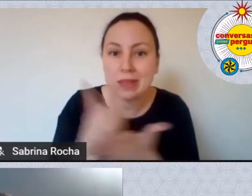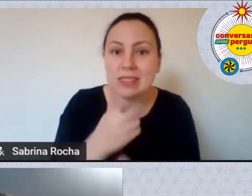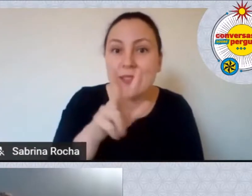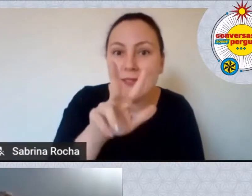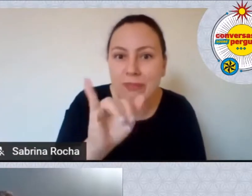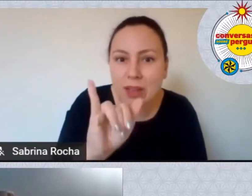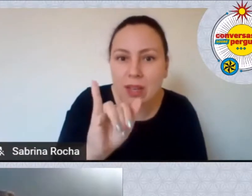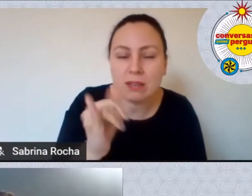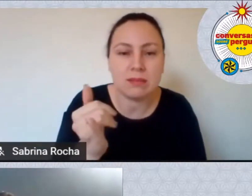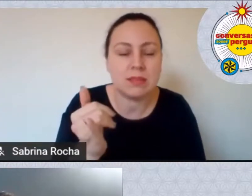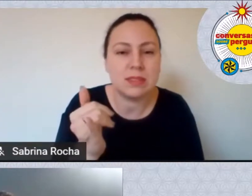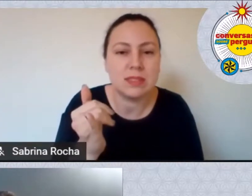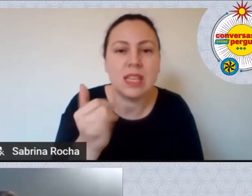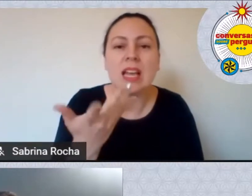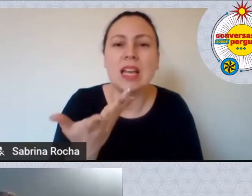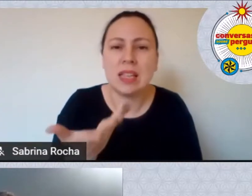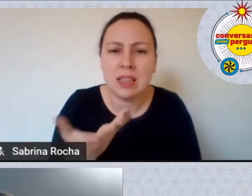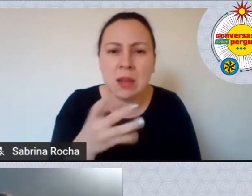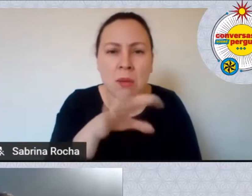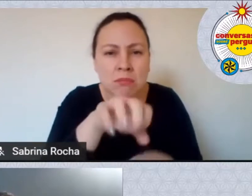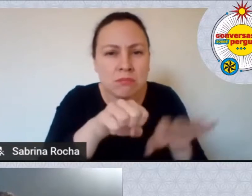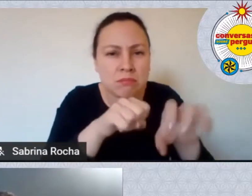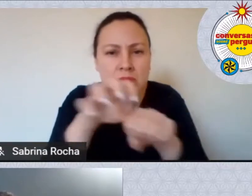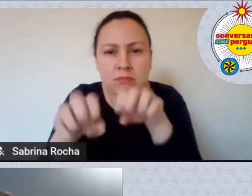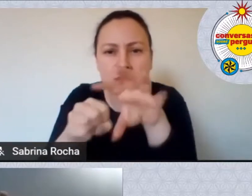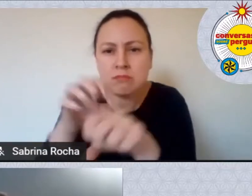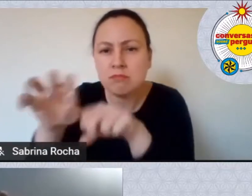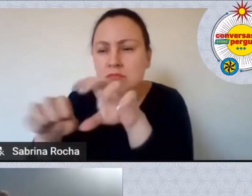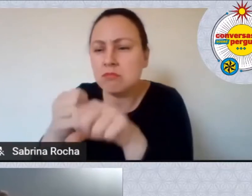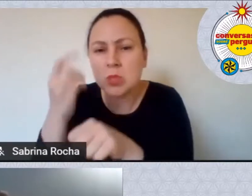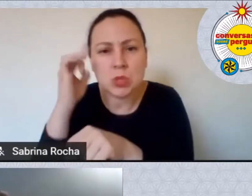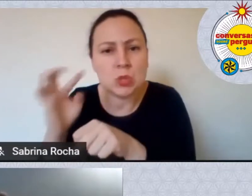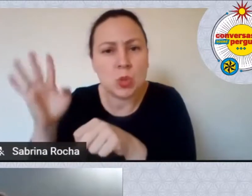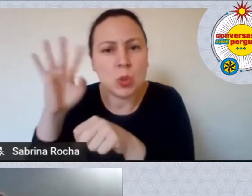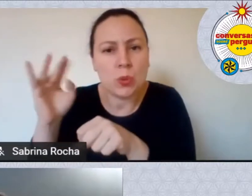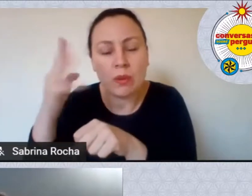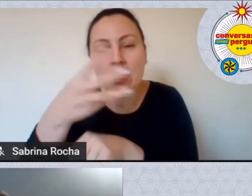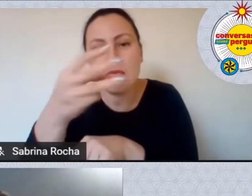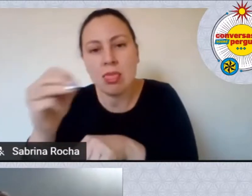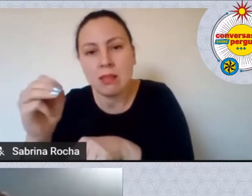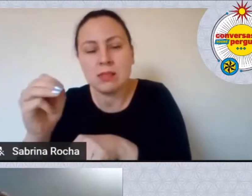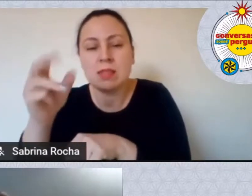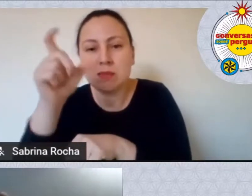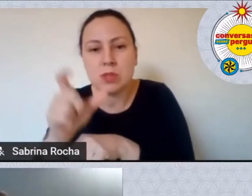então colige sonhos de 300 pessoas, e nesses sonhos